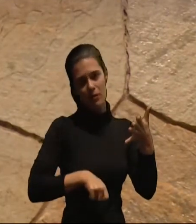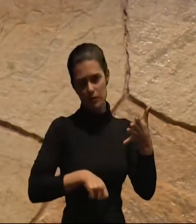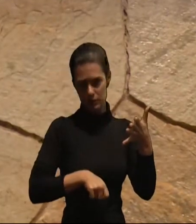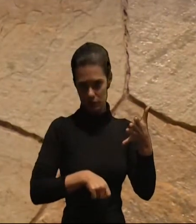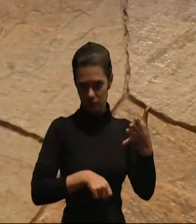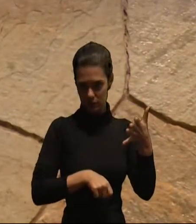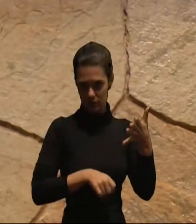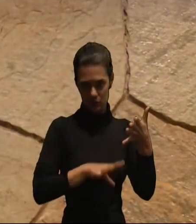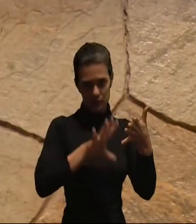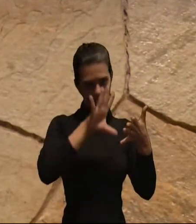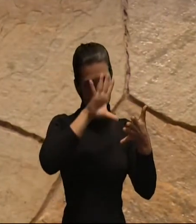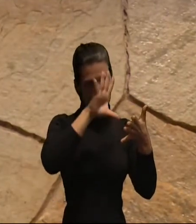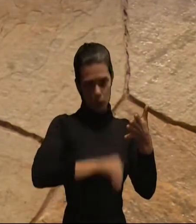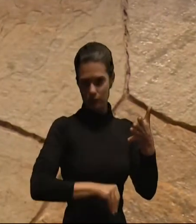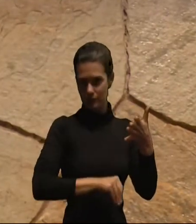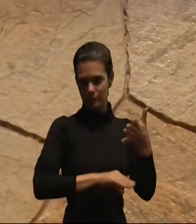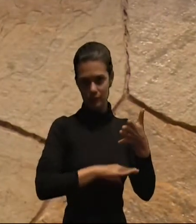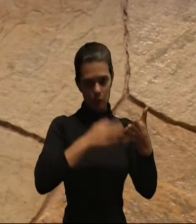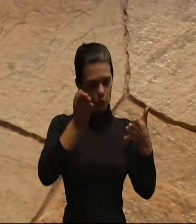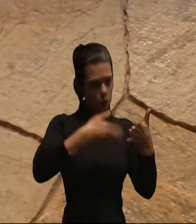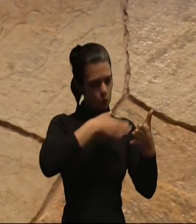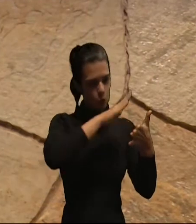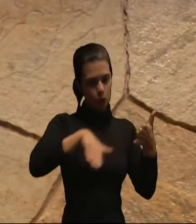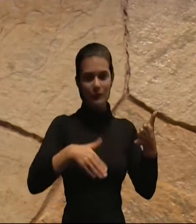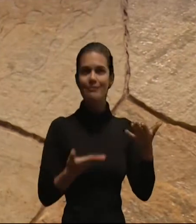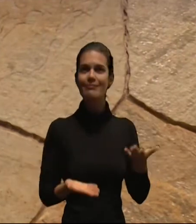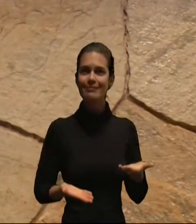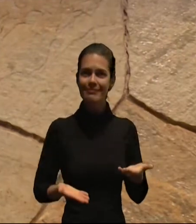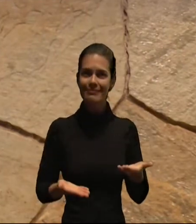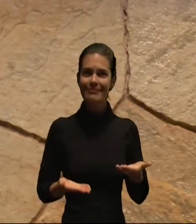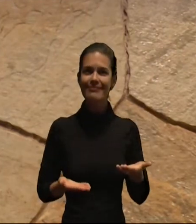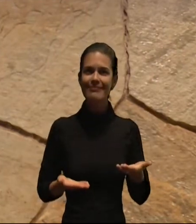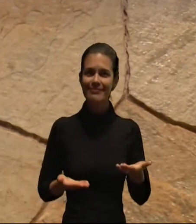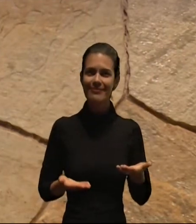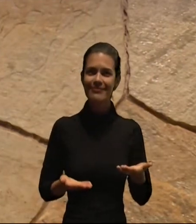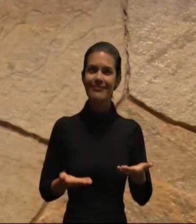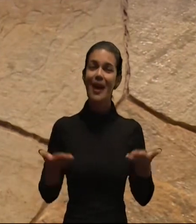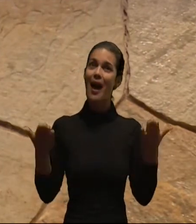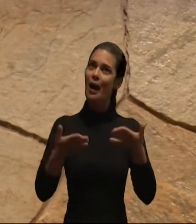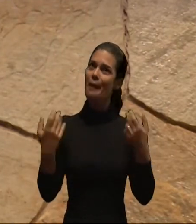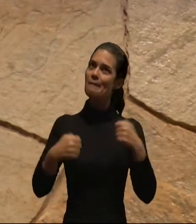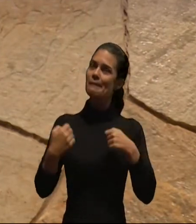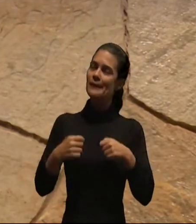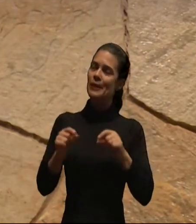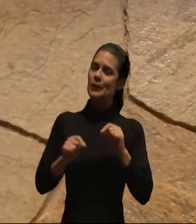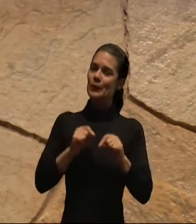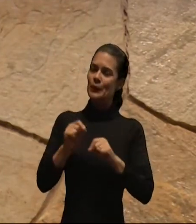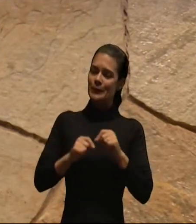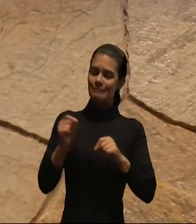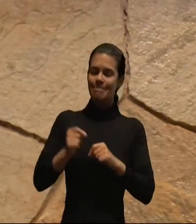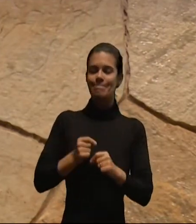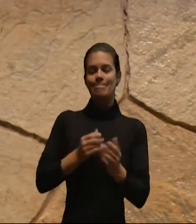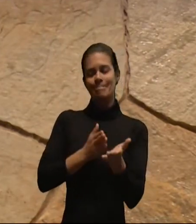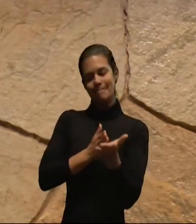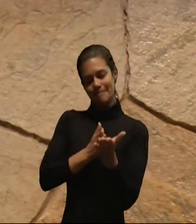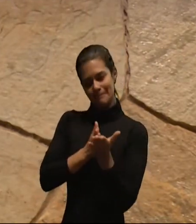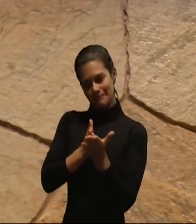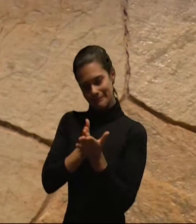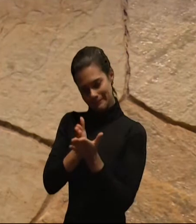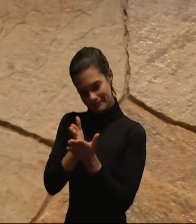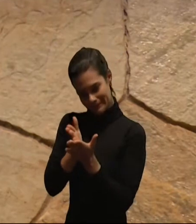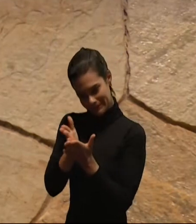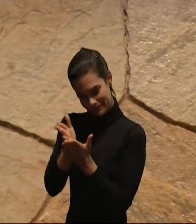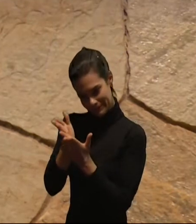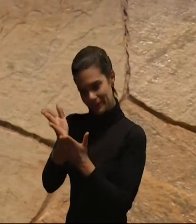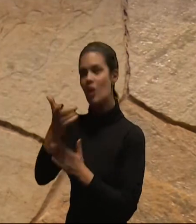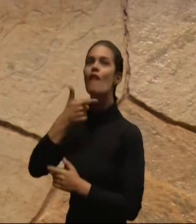obedecendo, sendo criteriosos e cuidadosos naquilo que cabe a cada um de nós, perseverando acima de tudo no